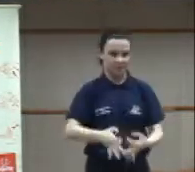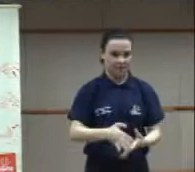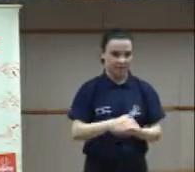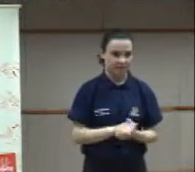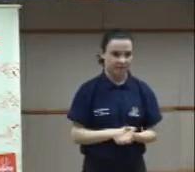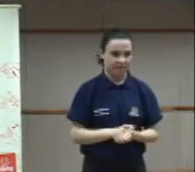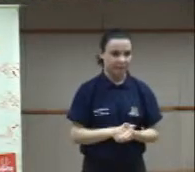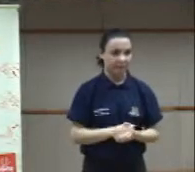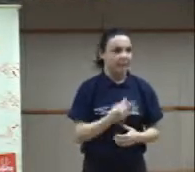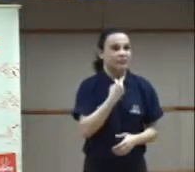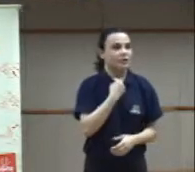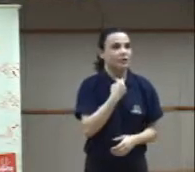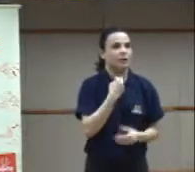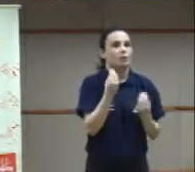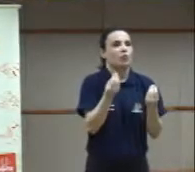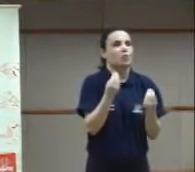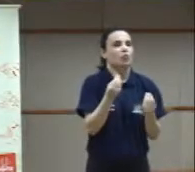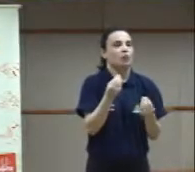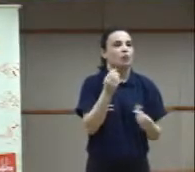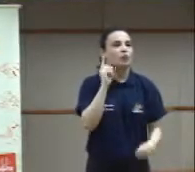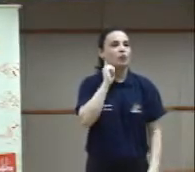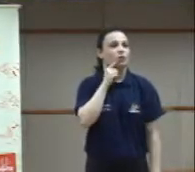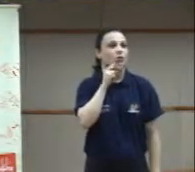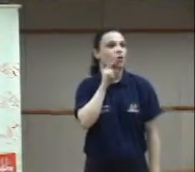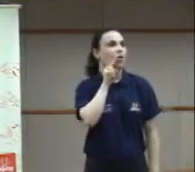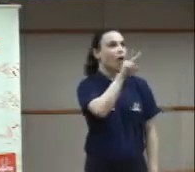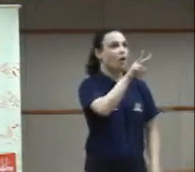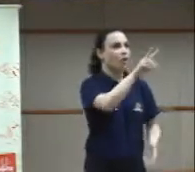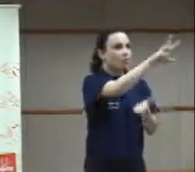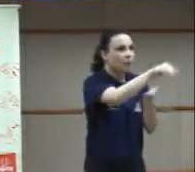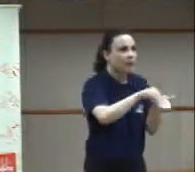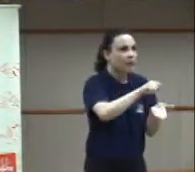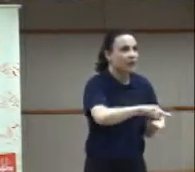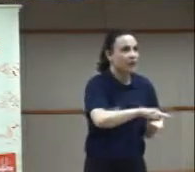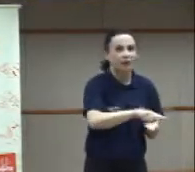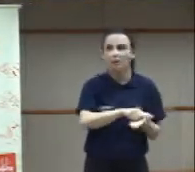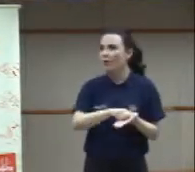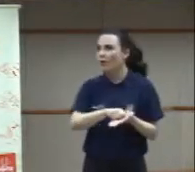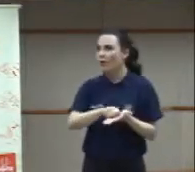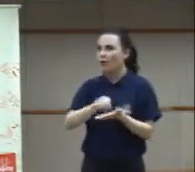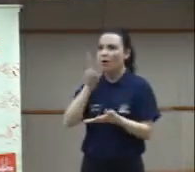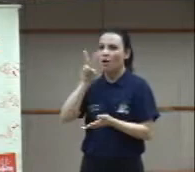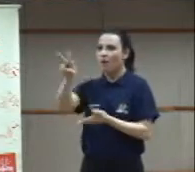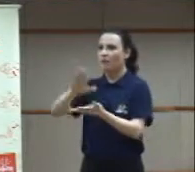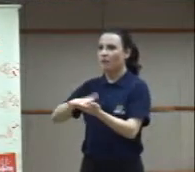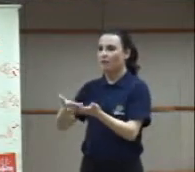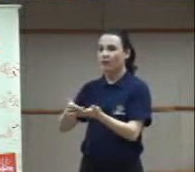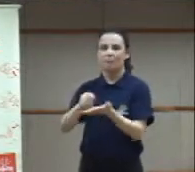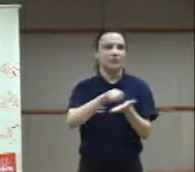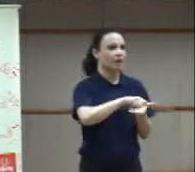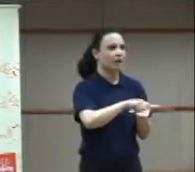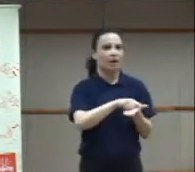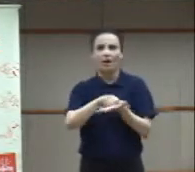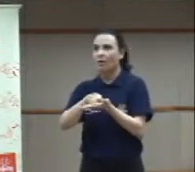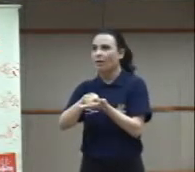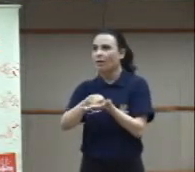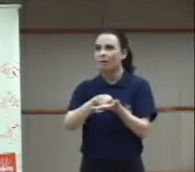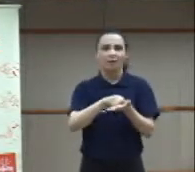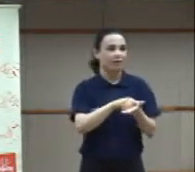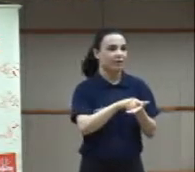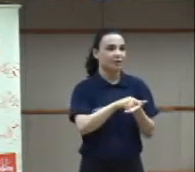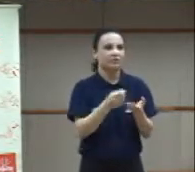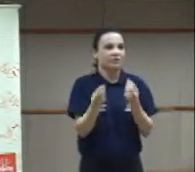possível o surdo olhar para o intérprete e olhar para o quadro ao mesmo tempo. São coisas muito simples, mas que